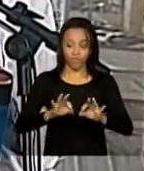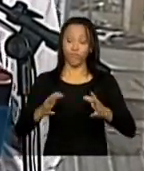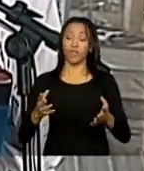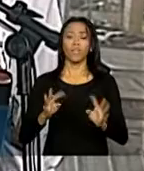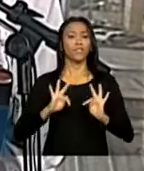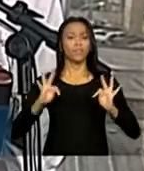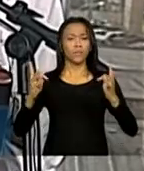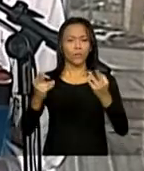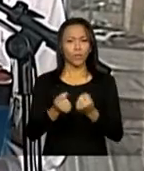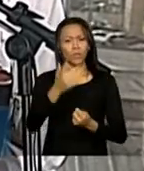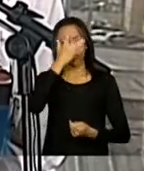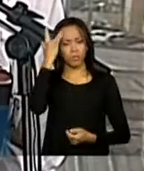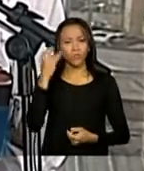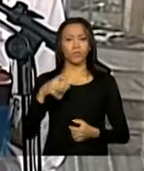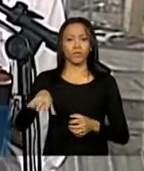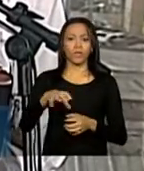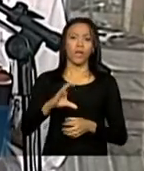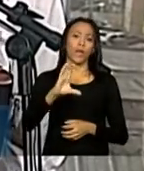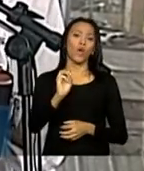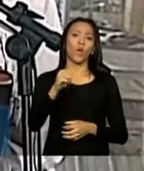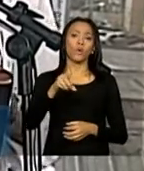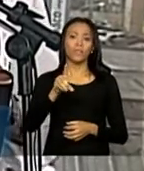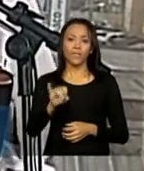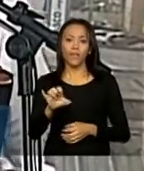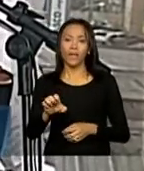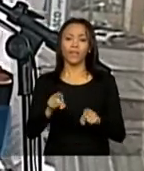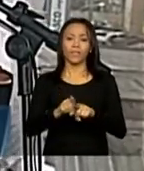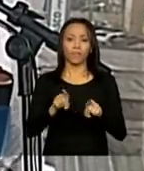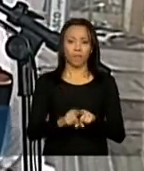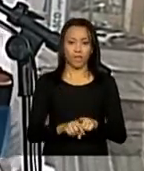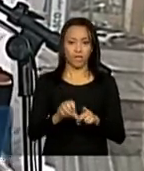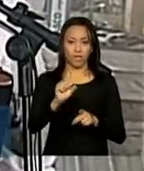todo da Condé e da Sedur, que a gente disse, olha,